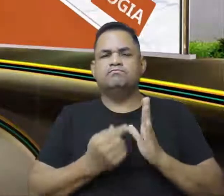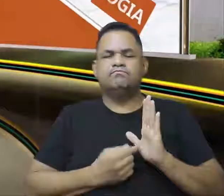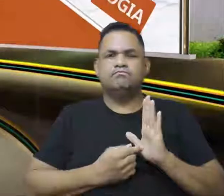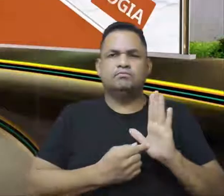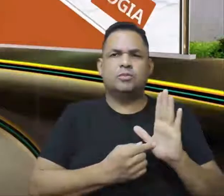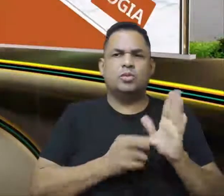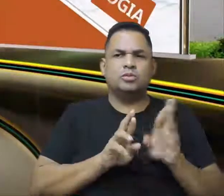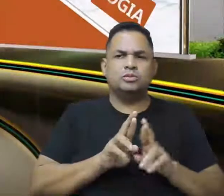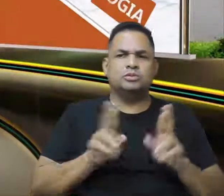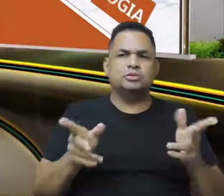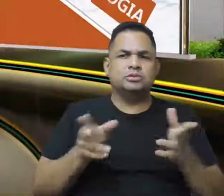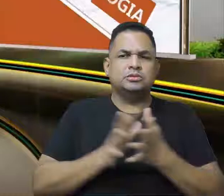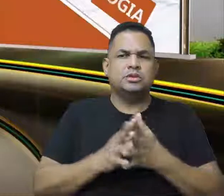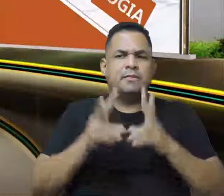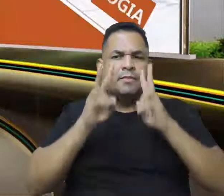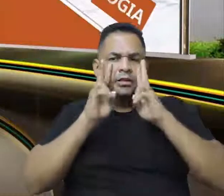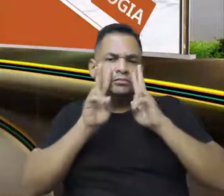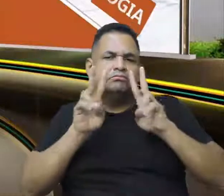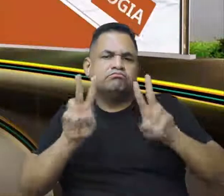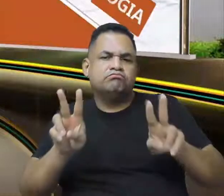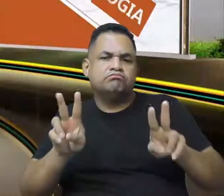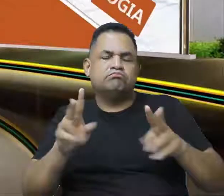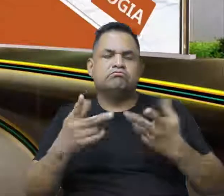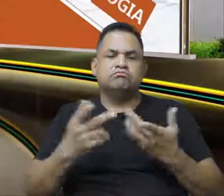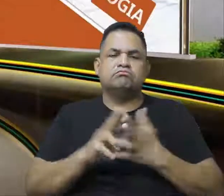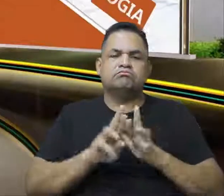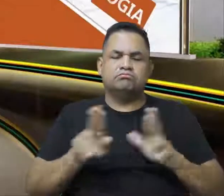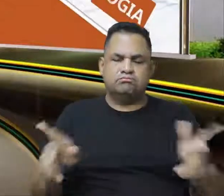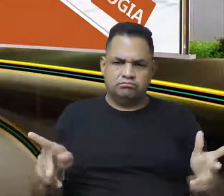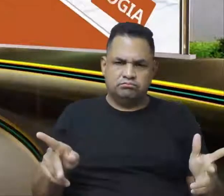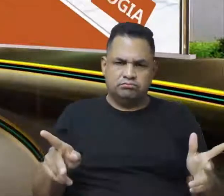de diferentes perspectivas, diferentes visões,